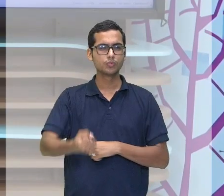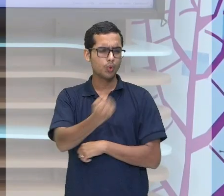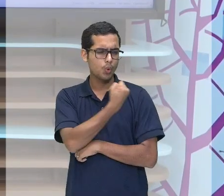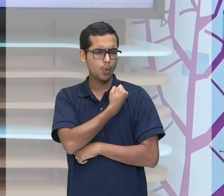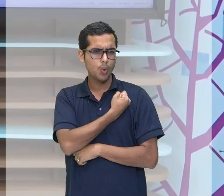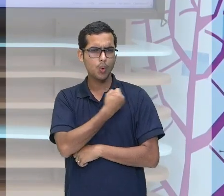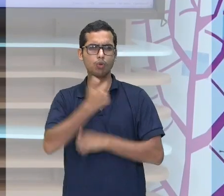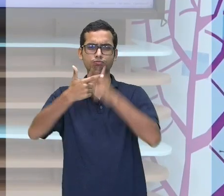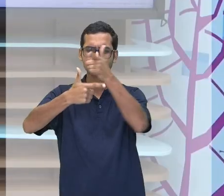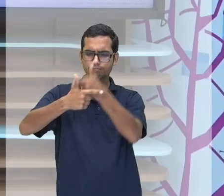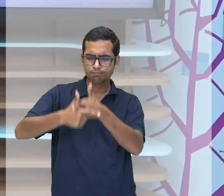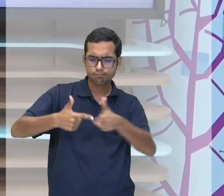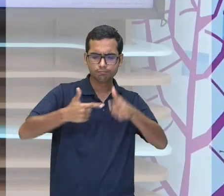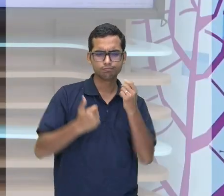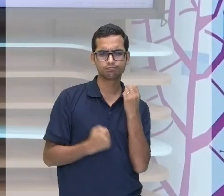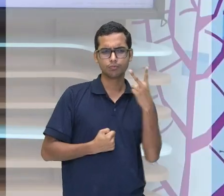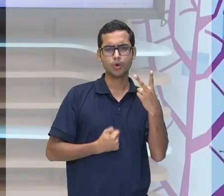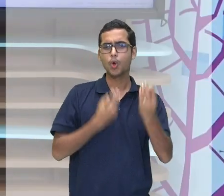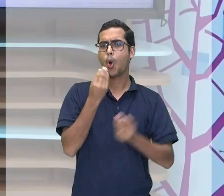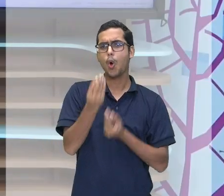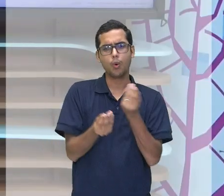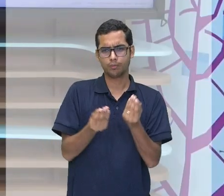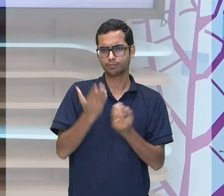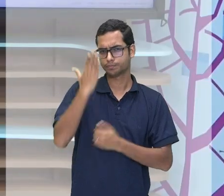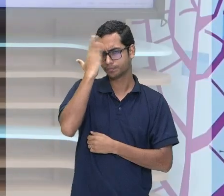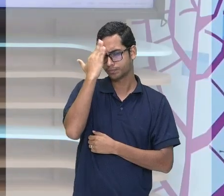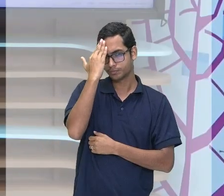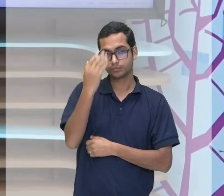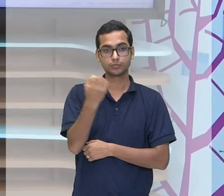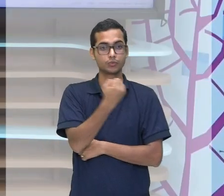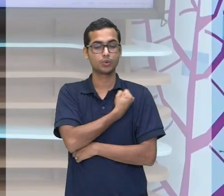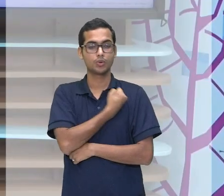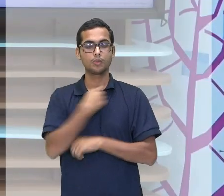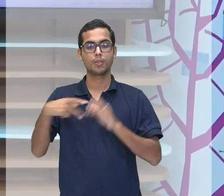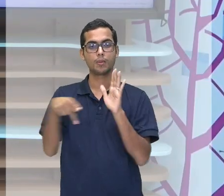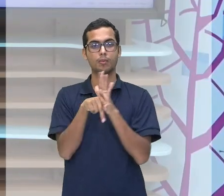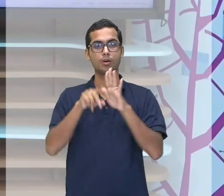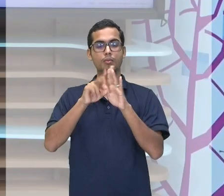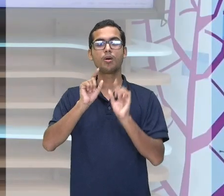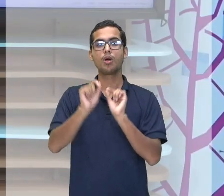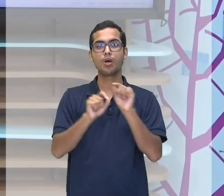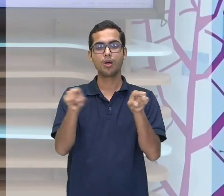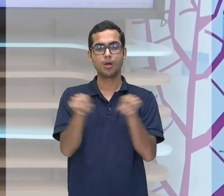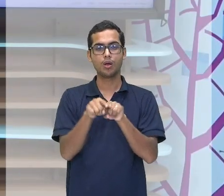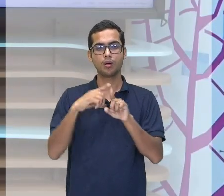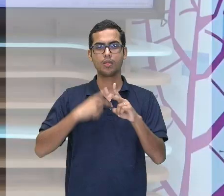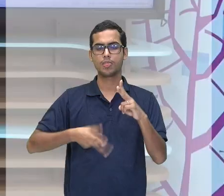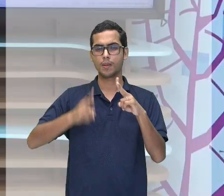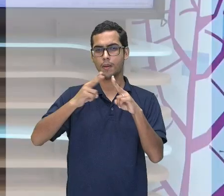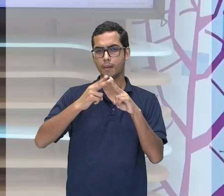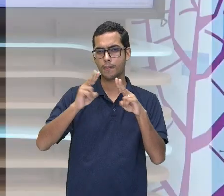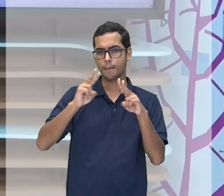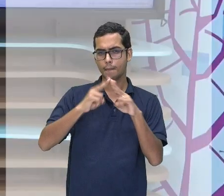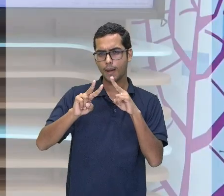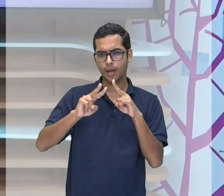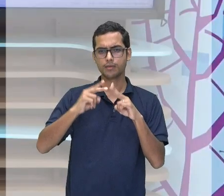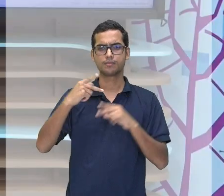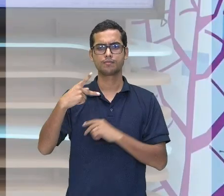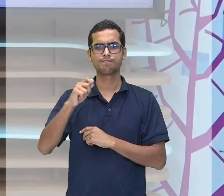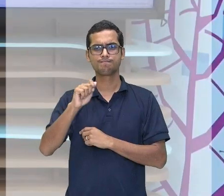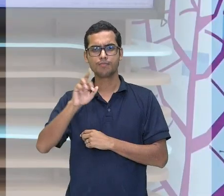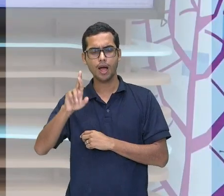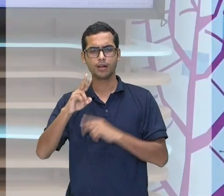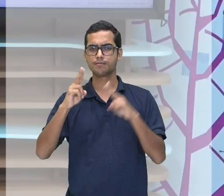divisível por 2? É quando aquele número é par, ok? Lembra da brincadeira do par ou ímpar?